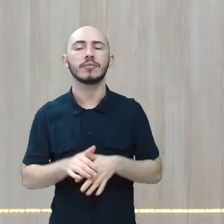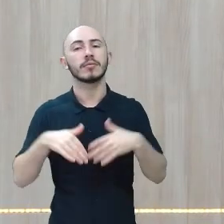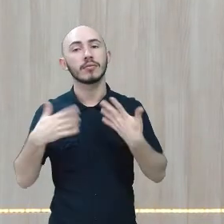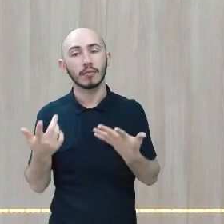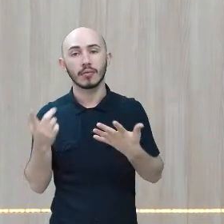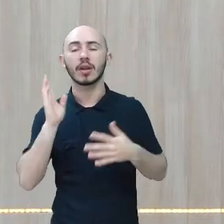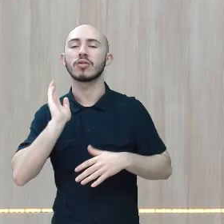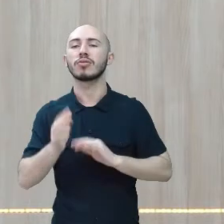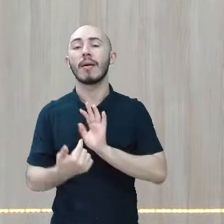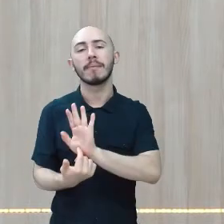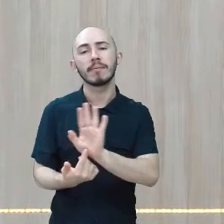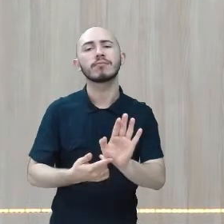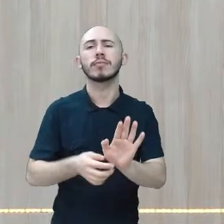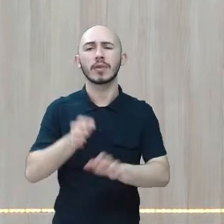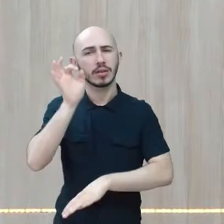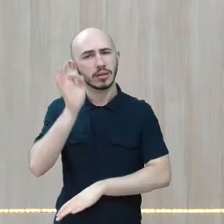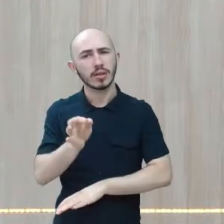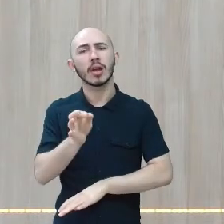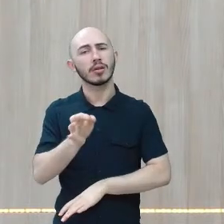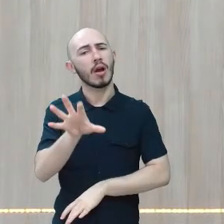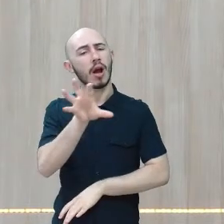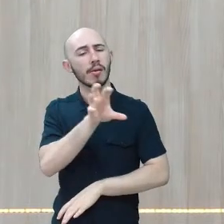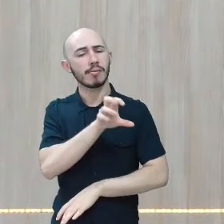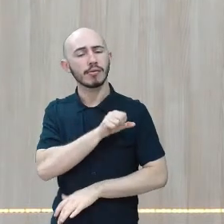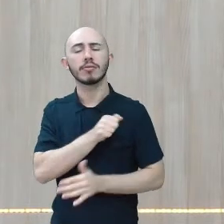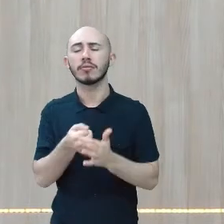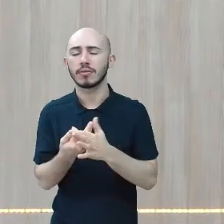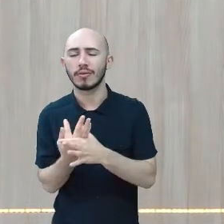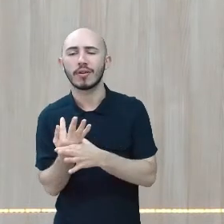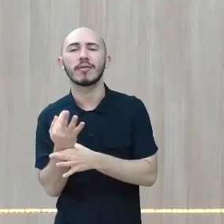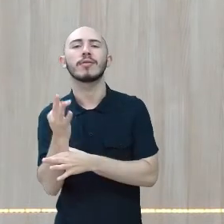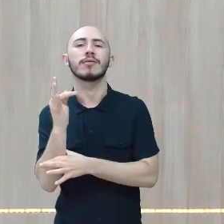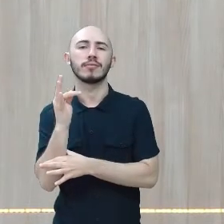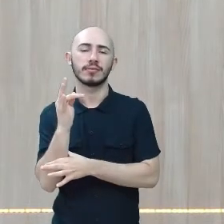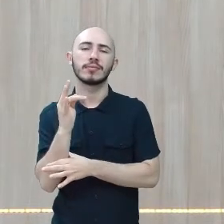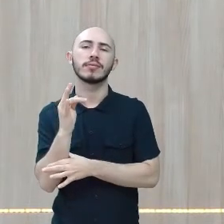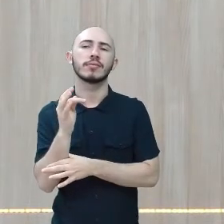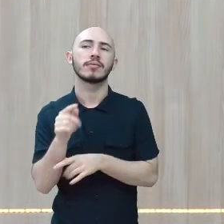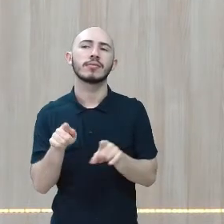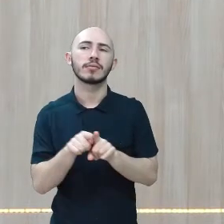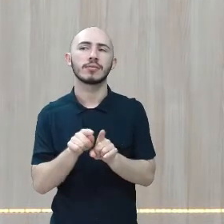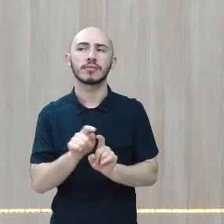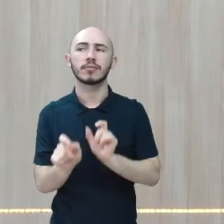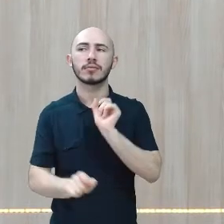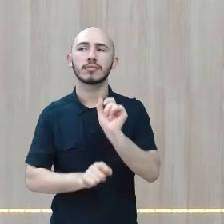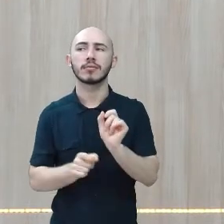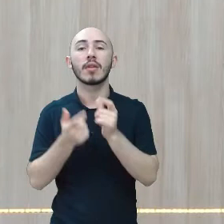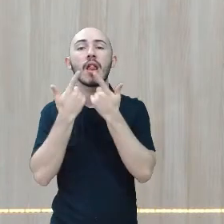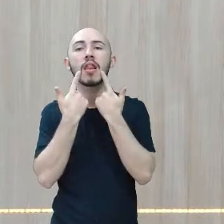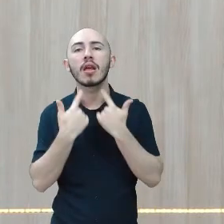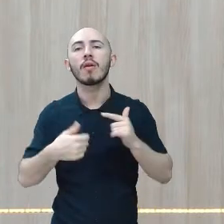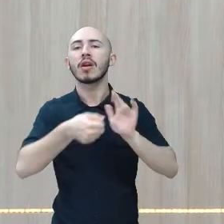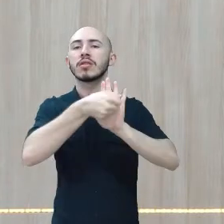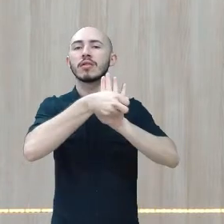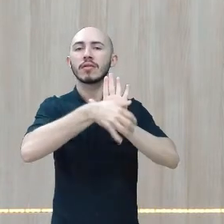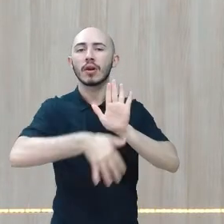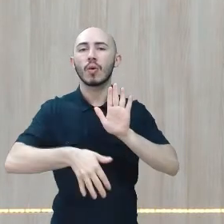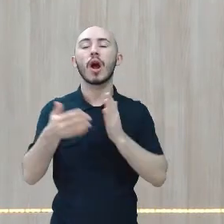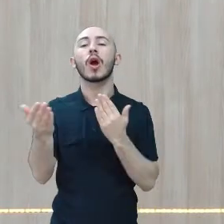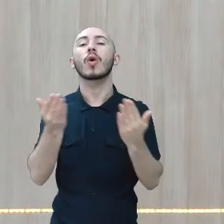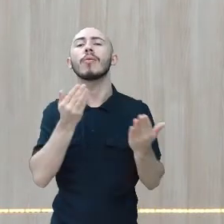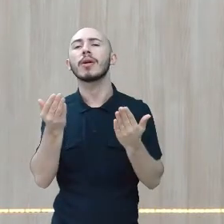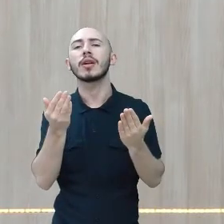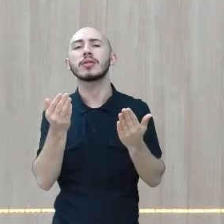está afirmando que o amor é uma flor. E na figura de linguagem comparação, você